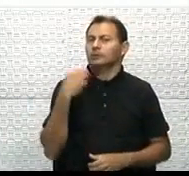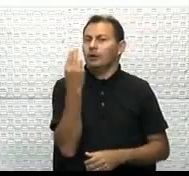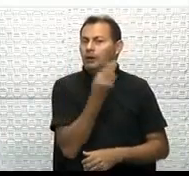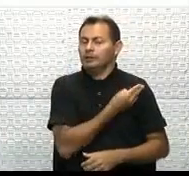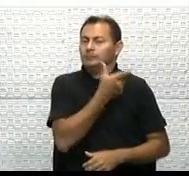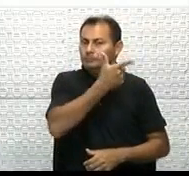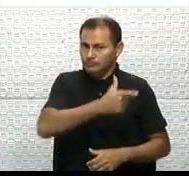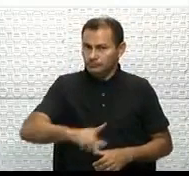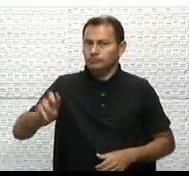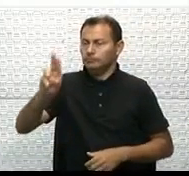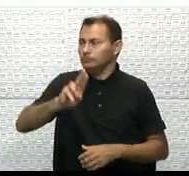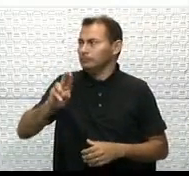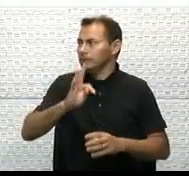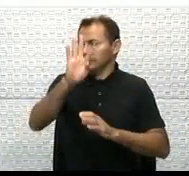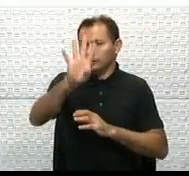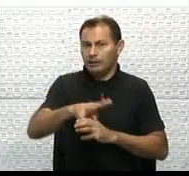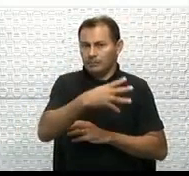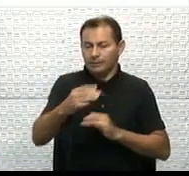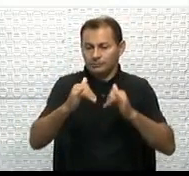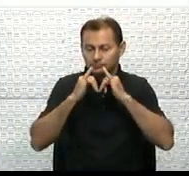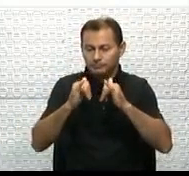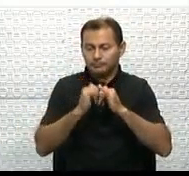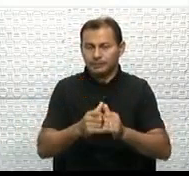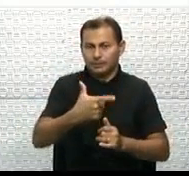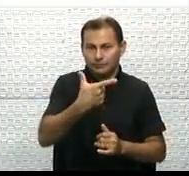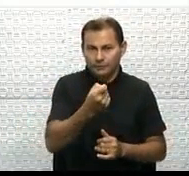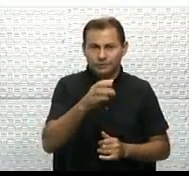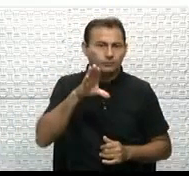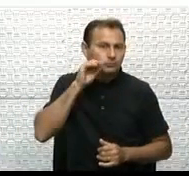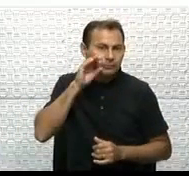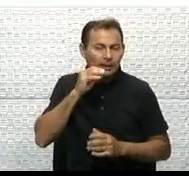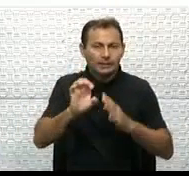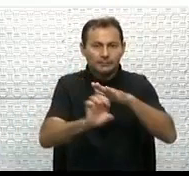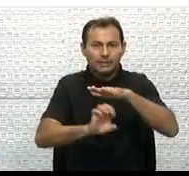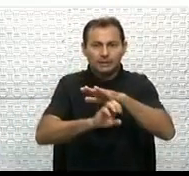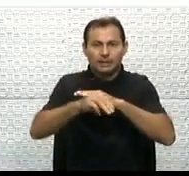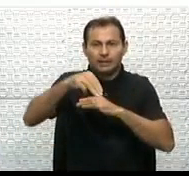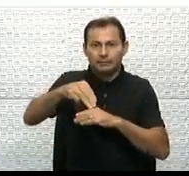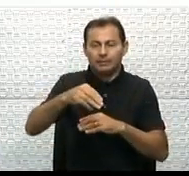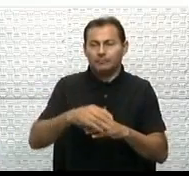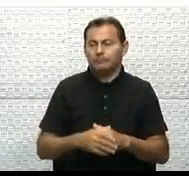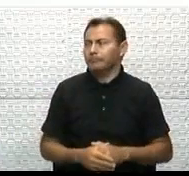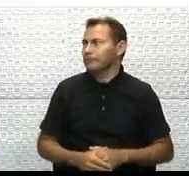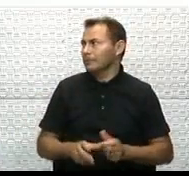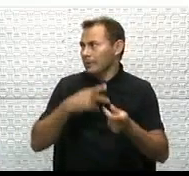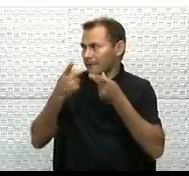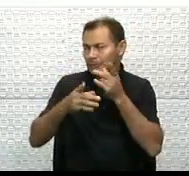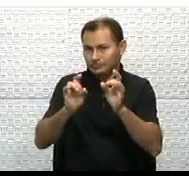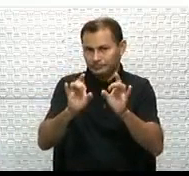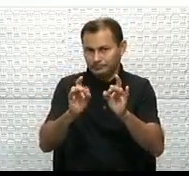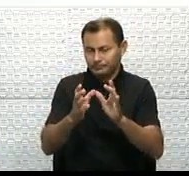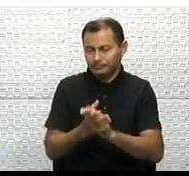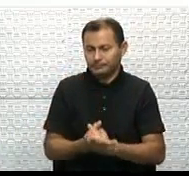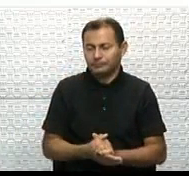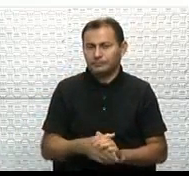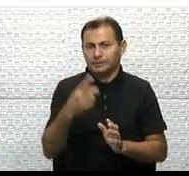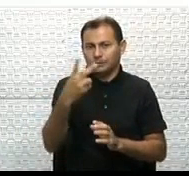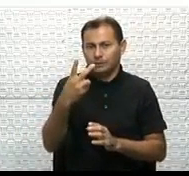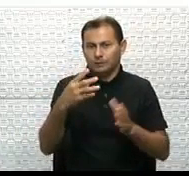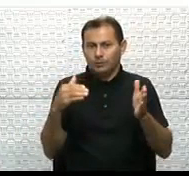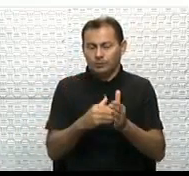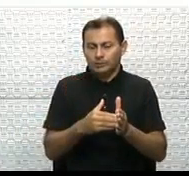utilizar a tabela com os dados dos 20 funcionários da empresa M, tratando especificamente das